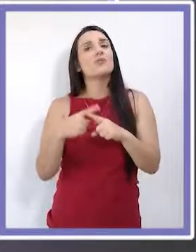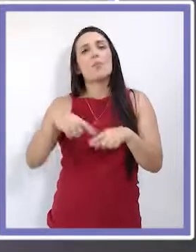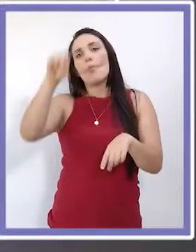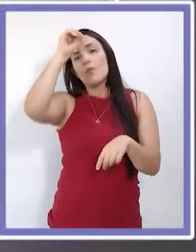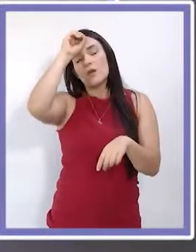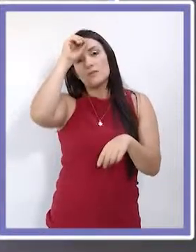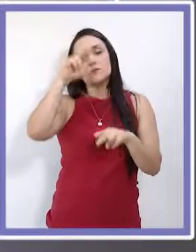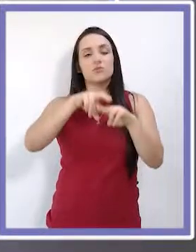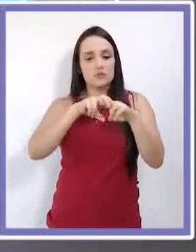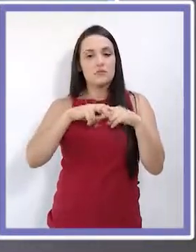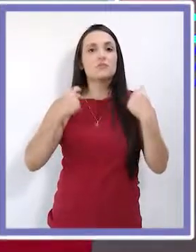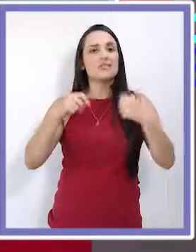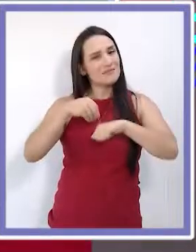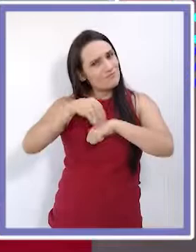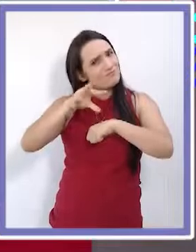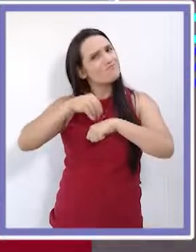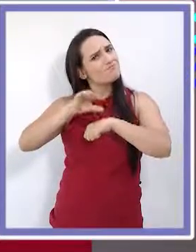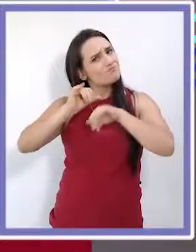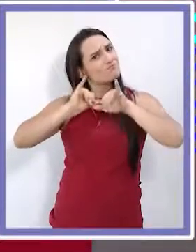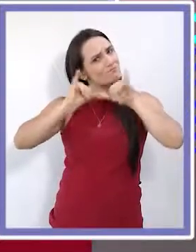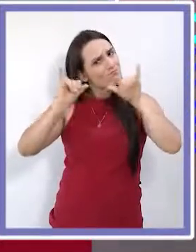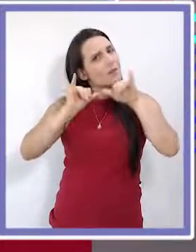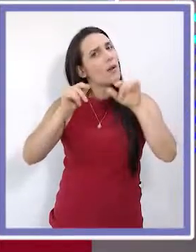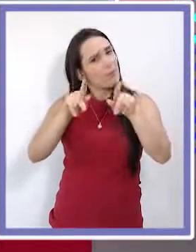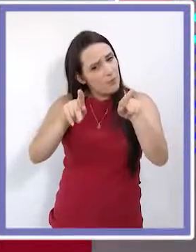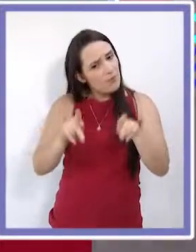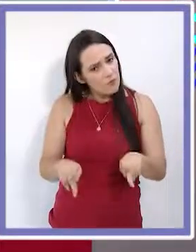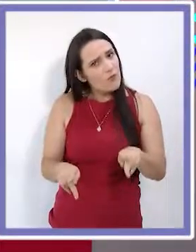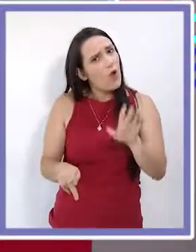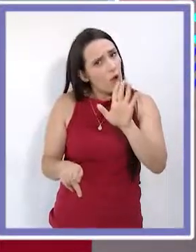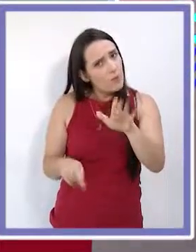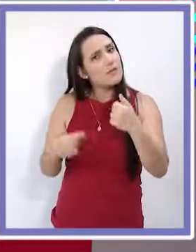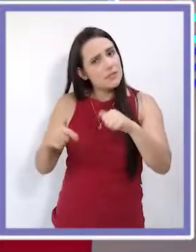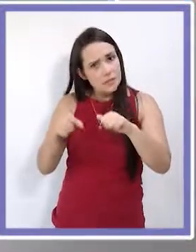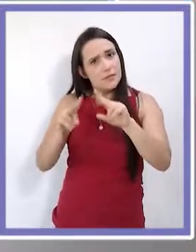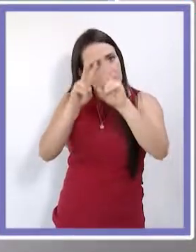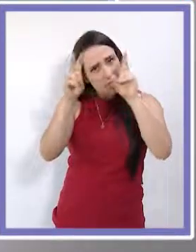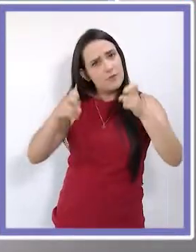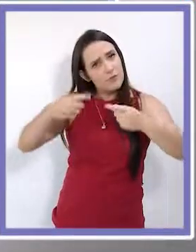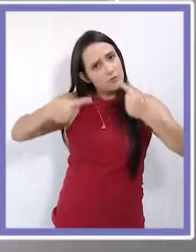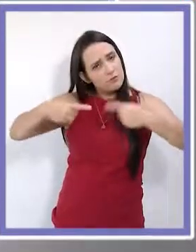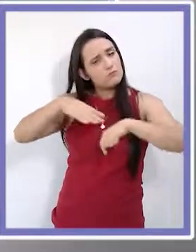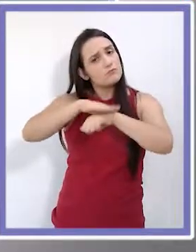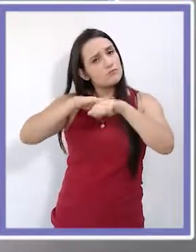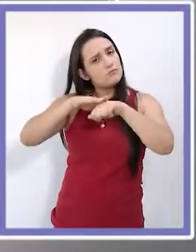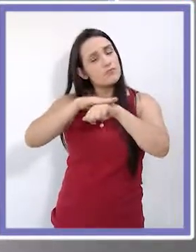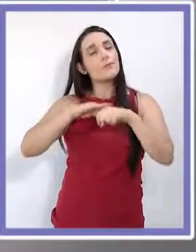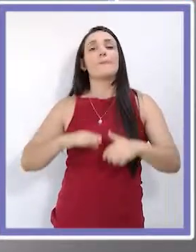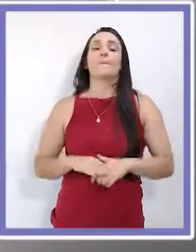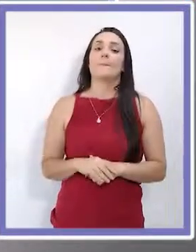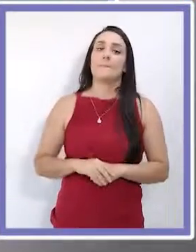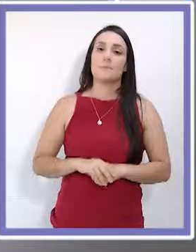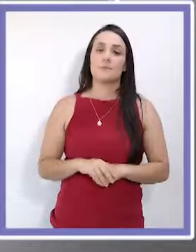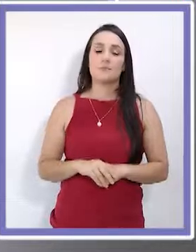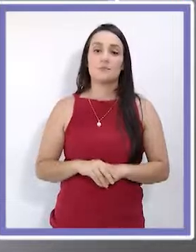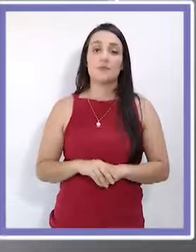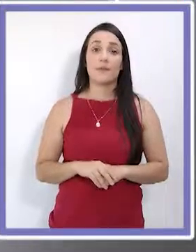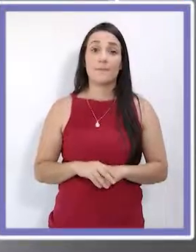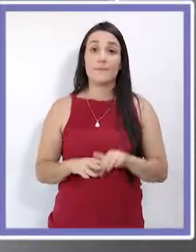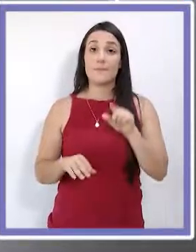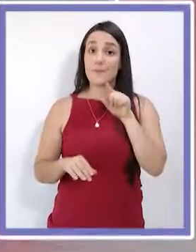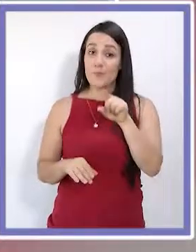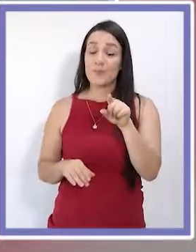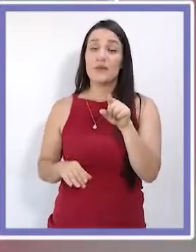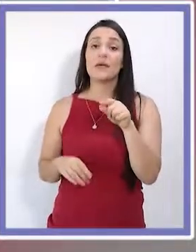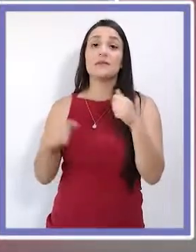gente divulgar e esclarecer a população da importância de se falar sobre isso, né? Porque, antes de mais nada, você tem